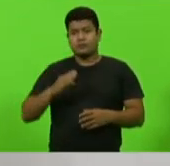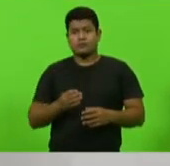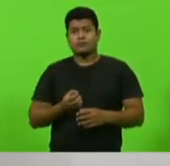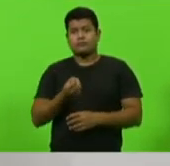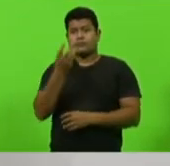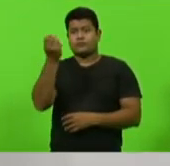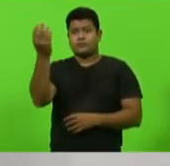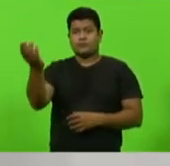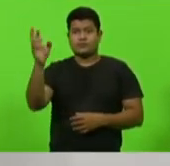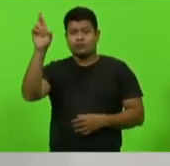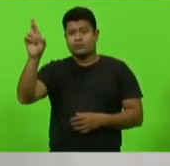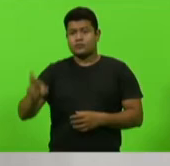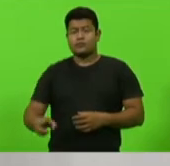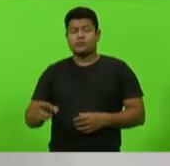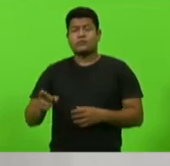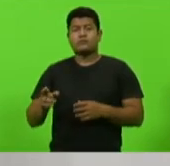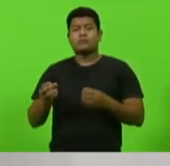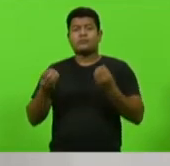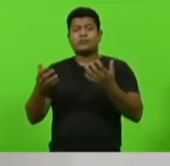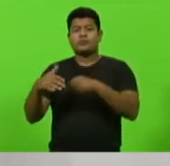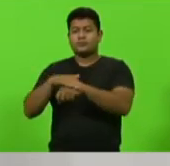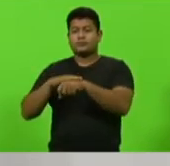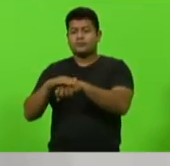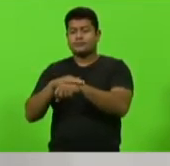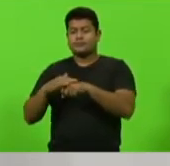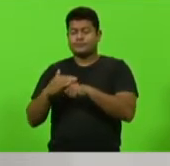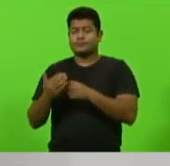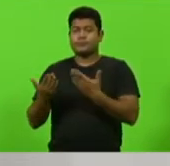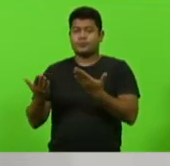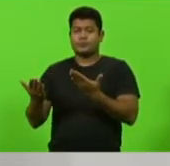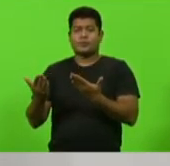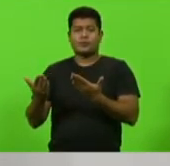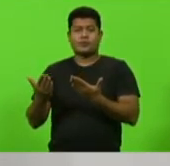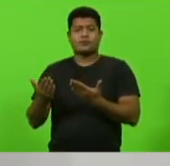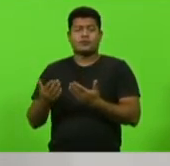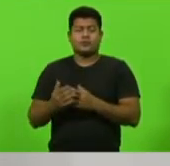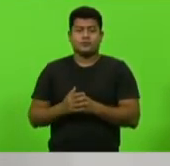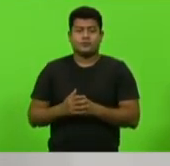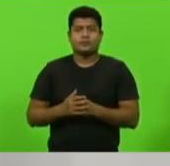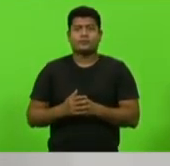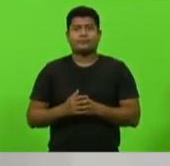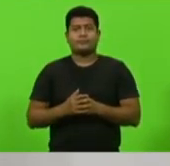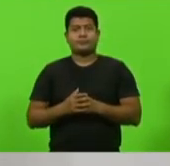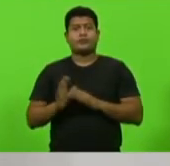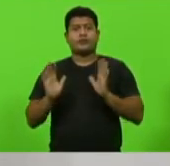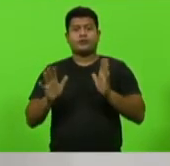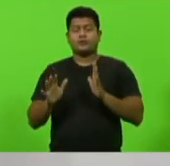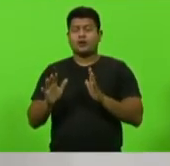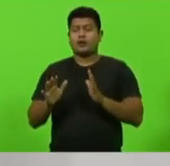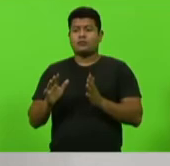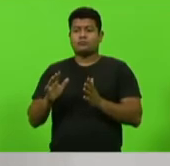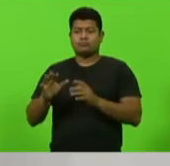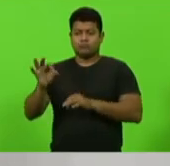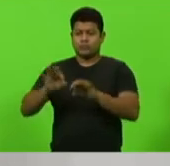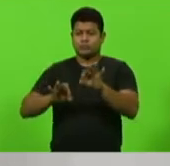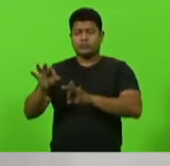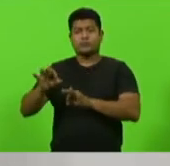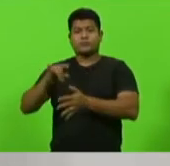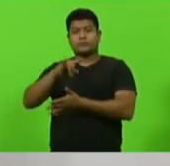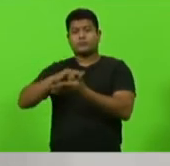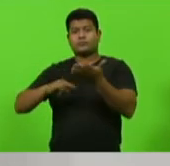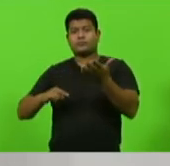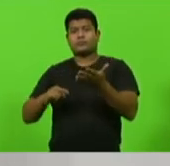ajustando aí, agora nessa última viagem, fazendo os ajustes final da nossa fábrica